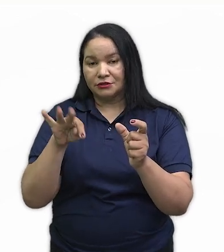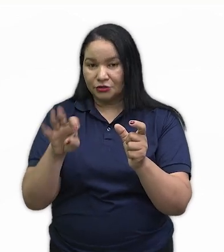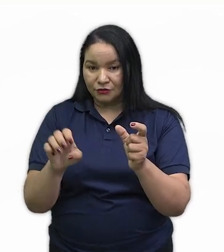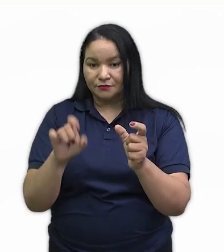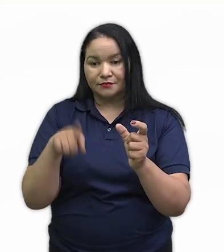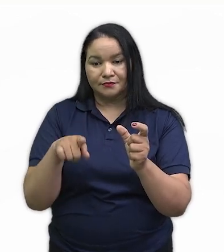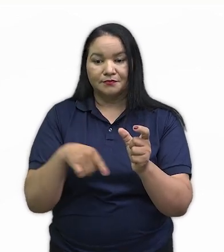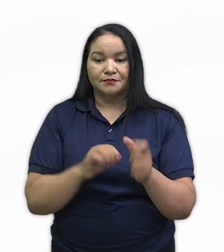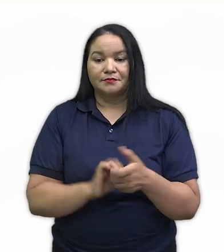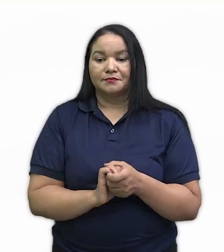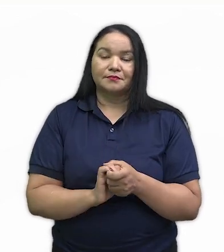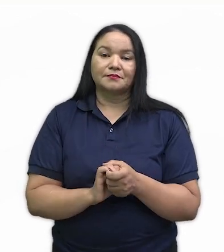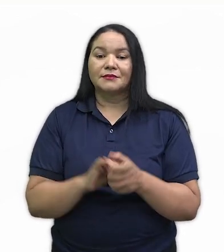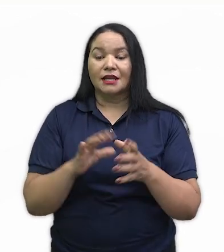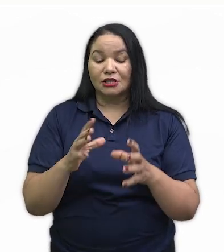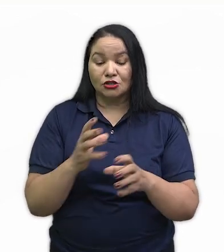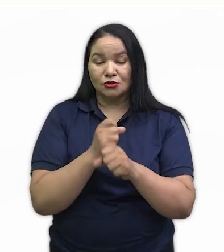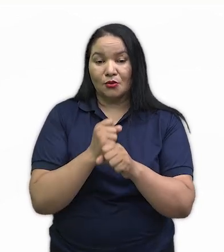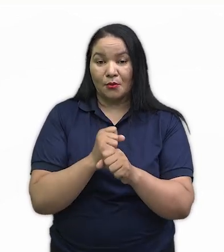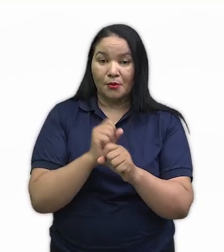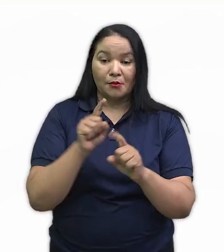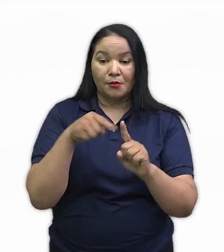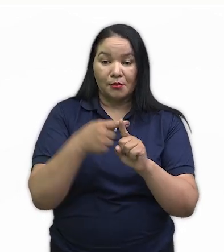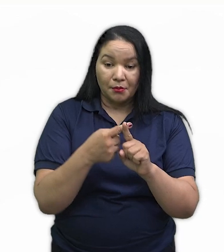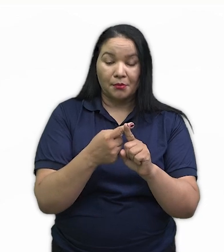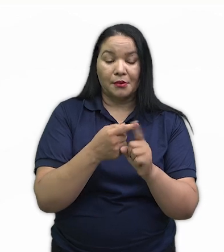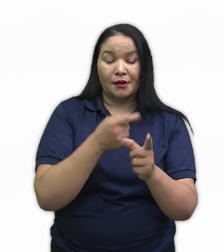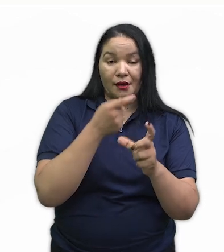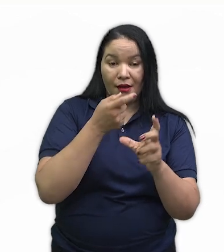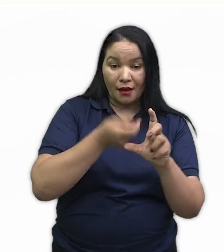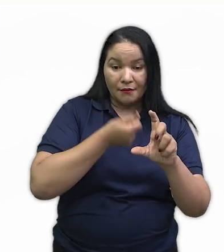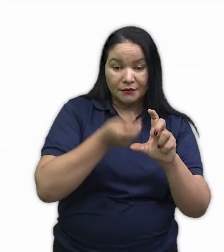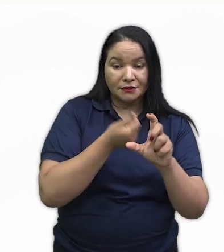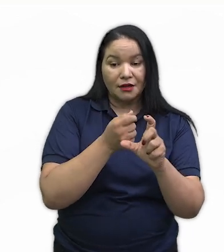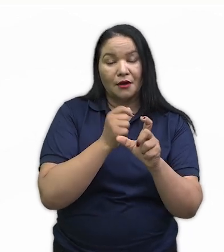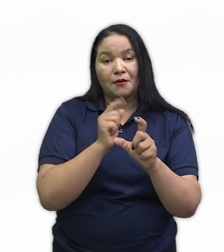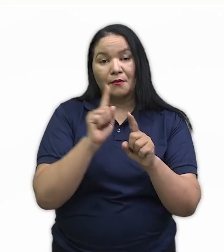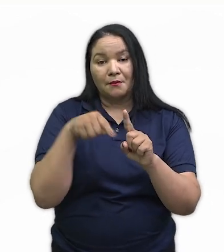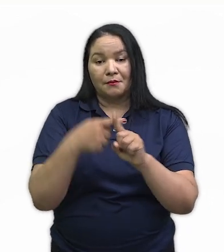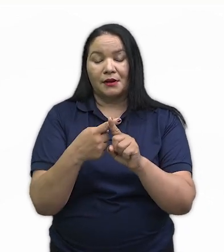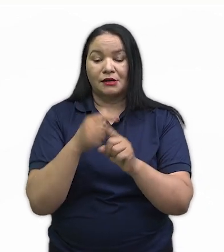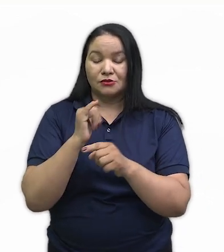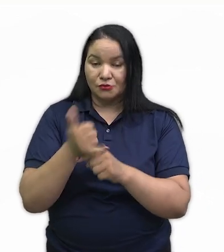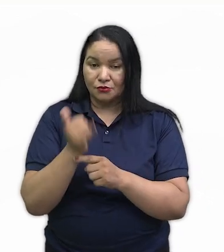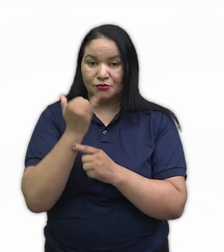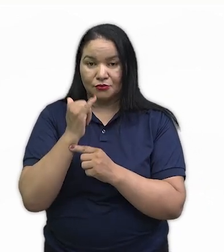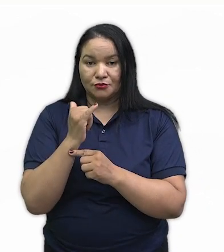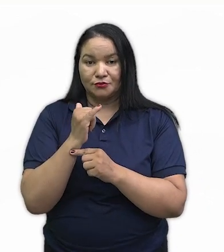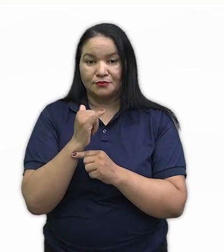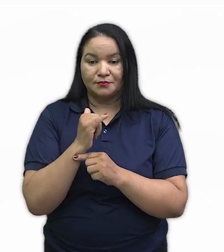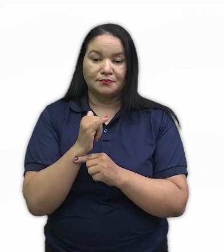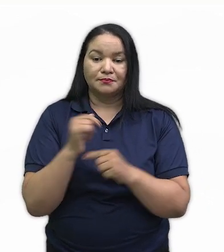capital mais juros, e aí nós vamos ter aí o que nós chamamos de montante. Beleza?